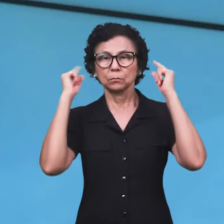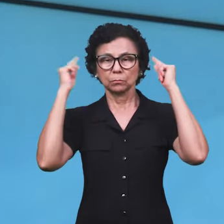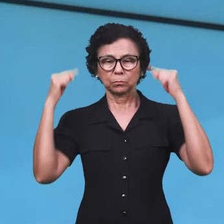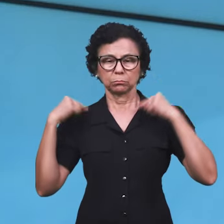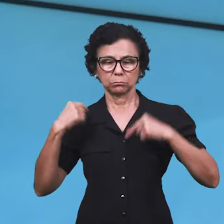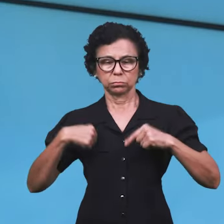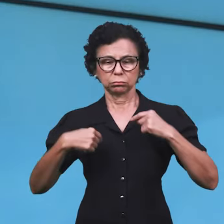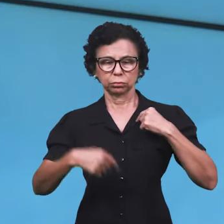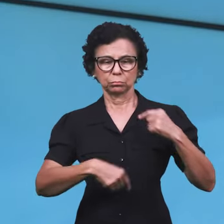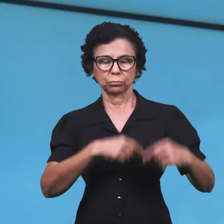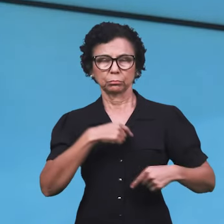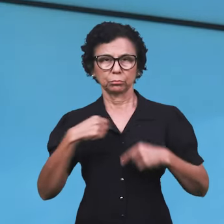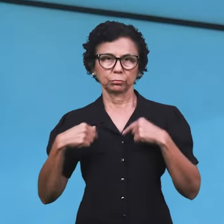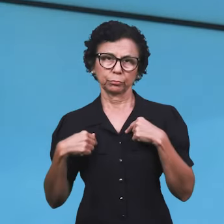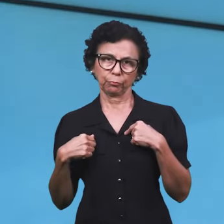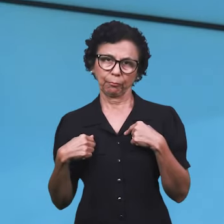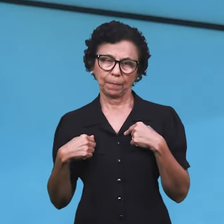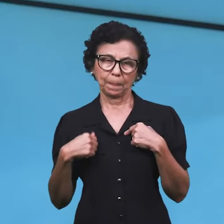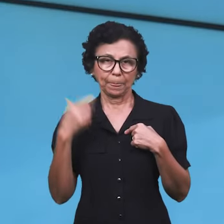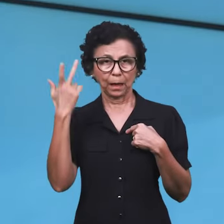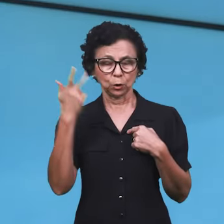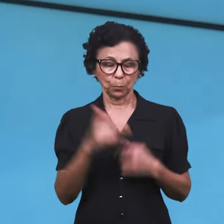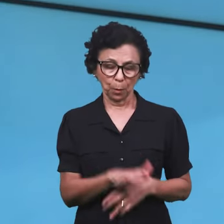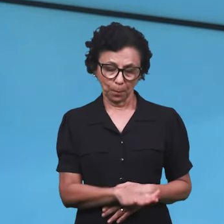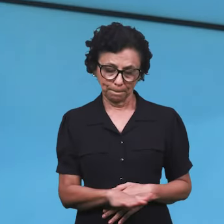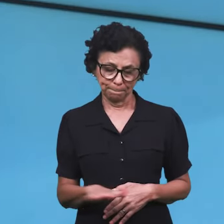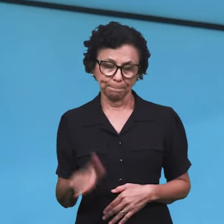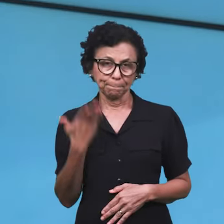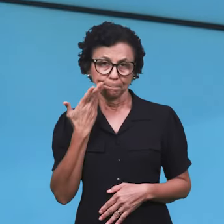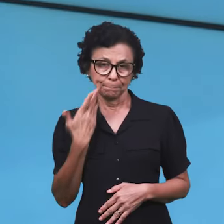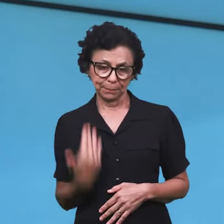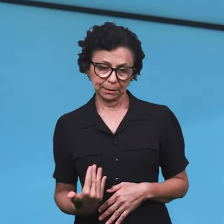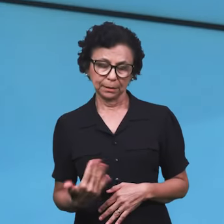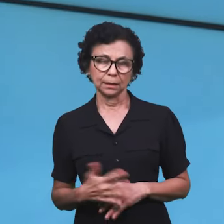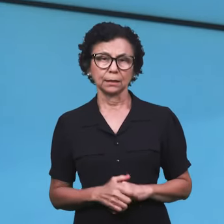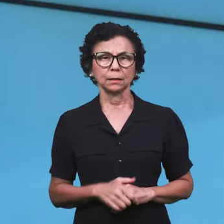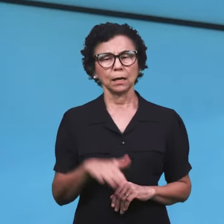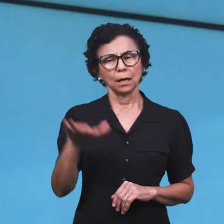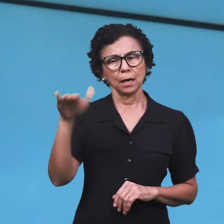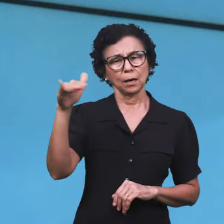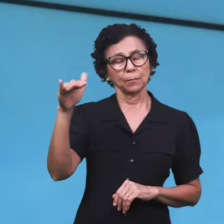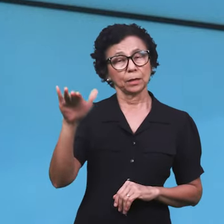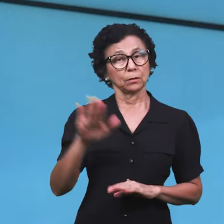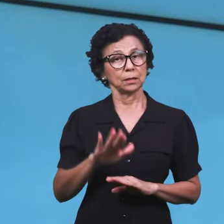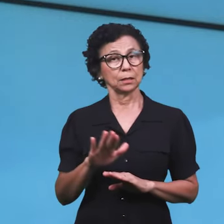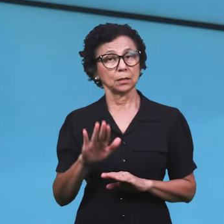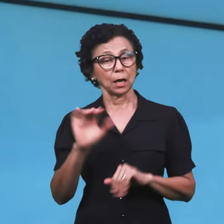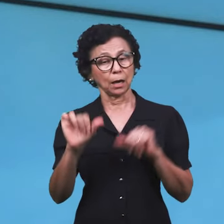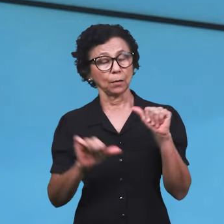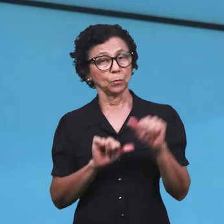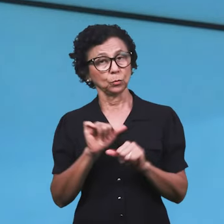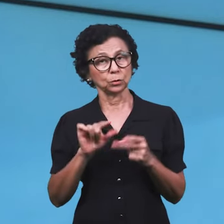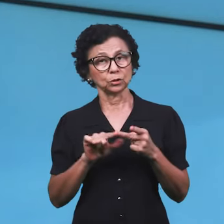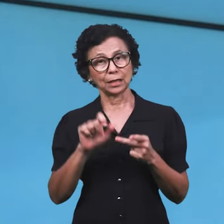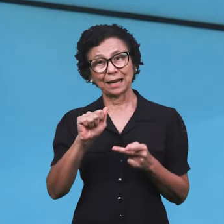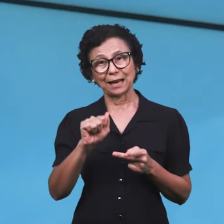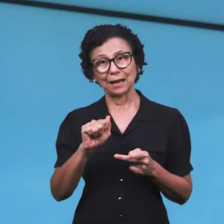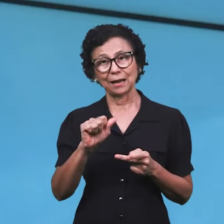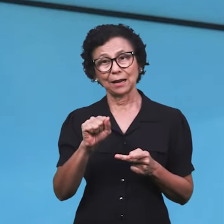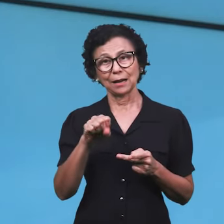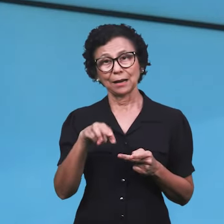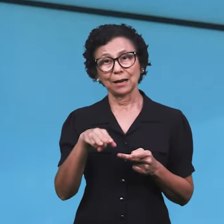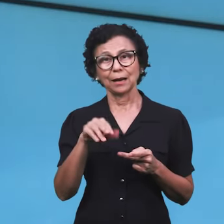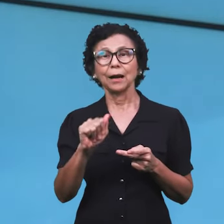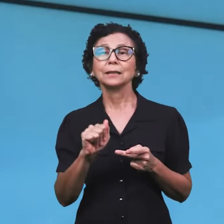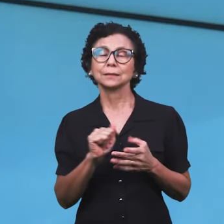acontece a bronquiolite. Nas crianças maiores que chiam, aí a gente já entra no contexto da asma. Sim. Então, como é a asma na